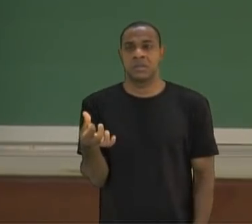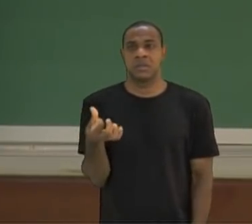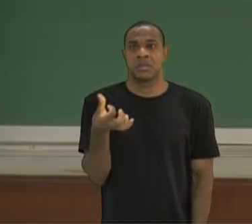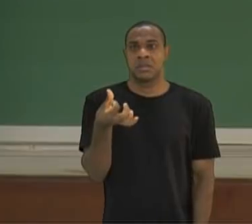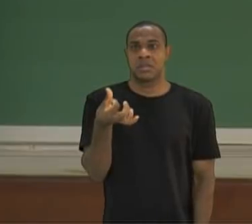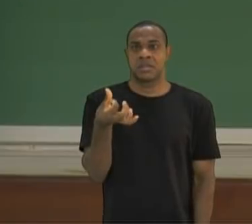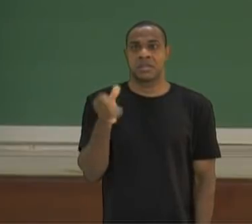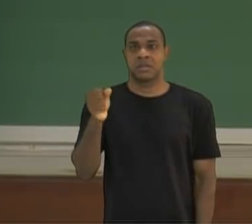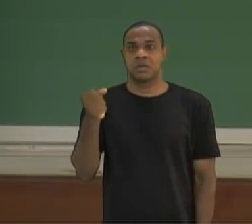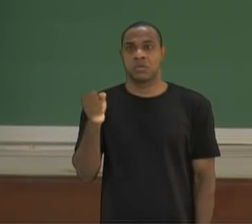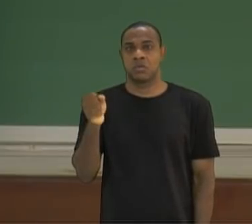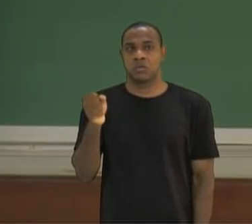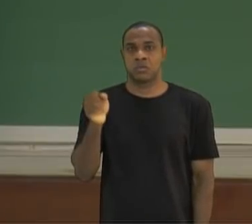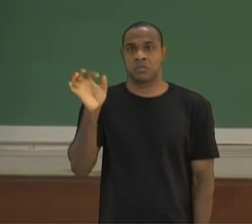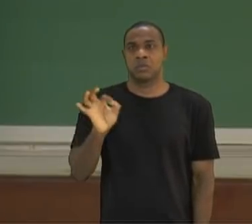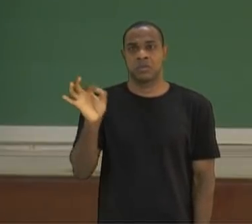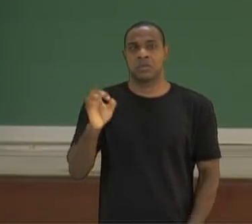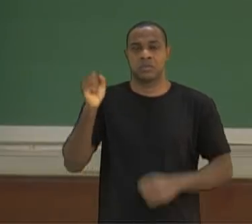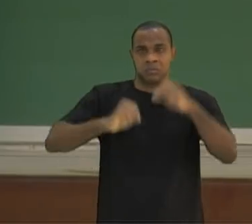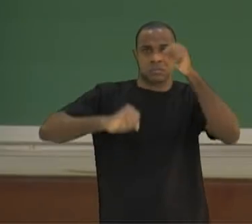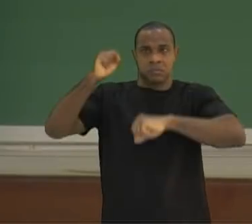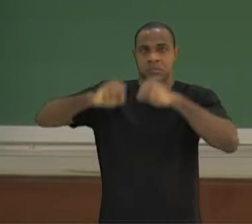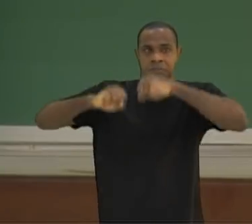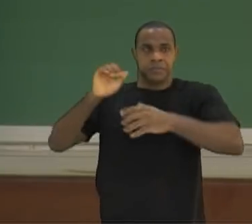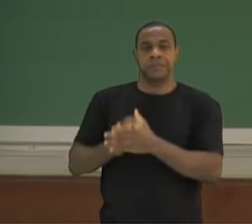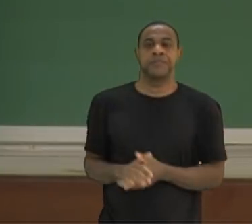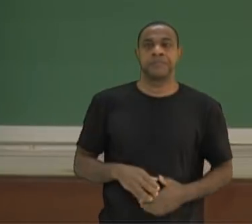60,8% das indústrias e em 2011,